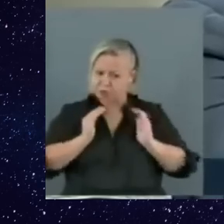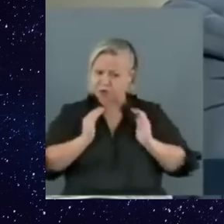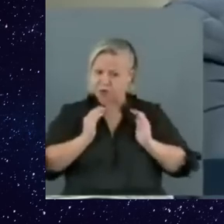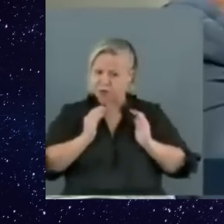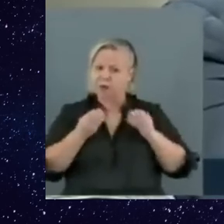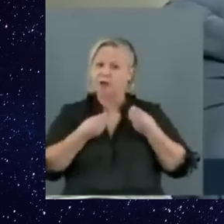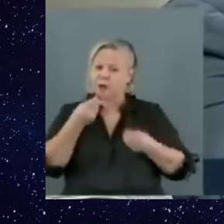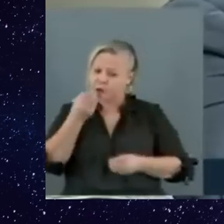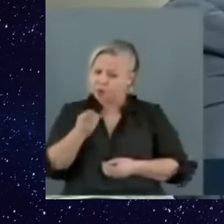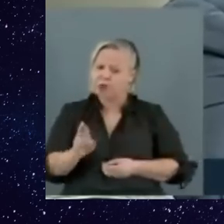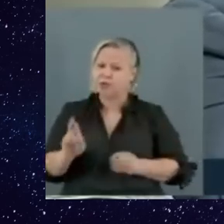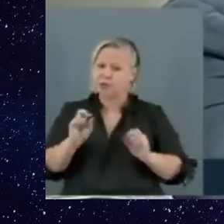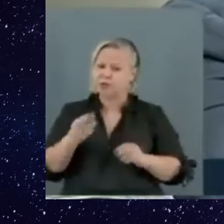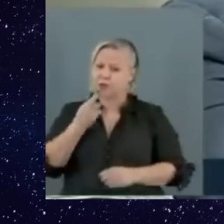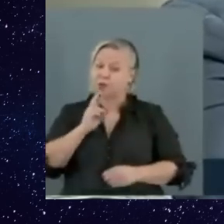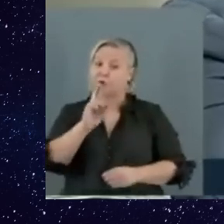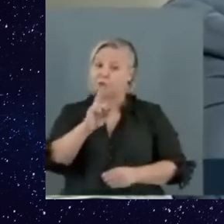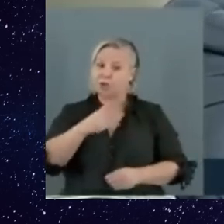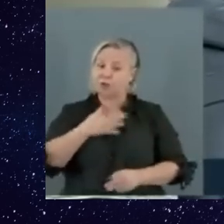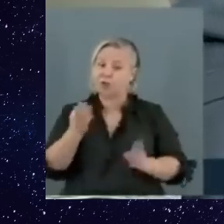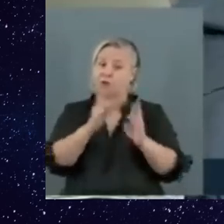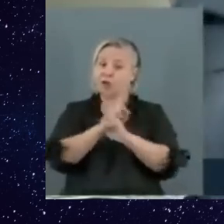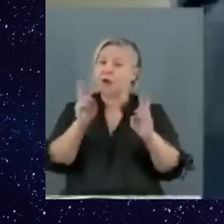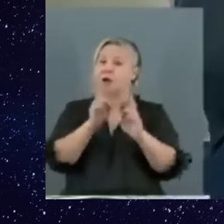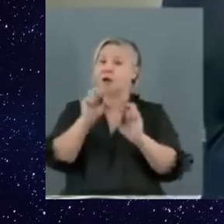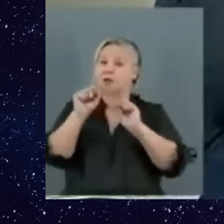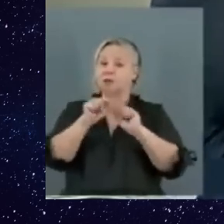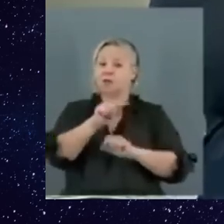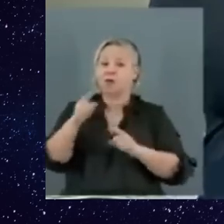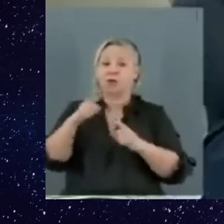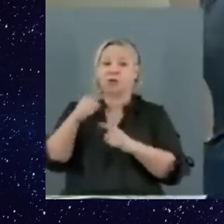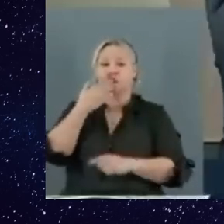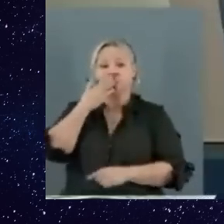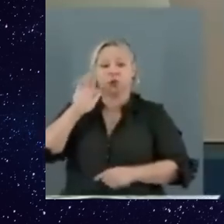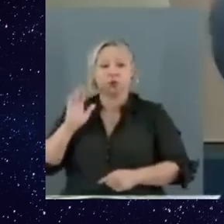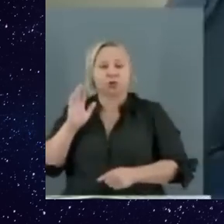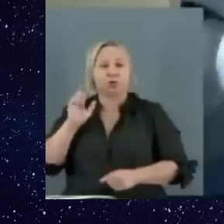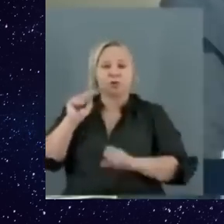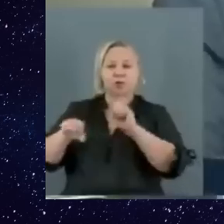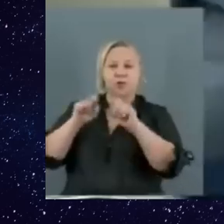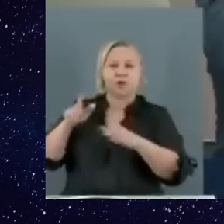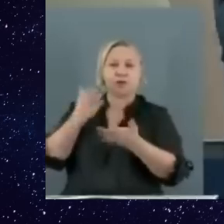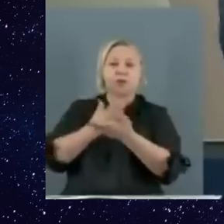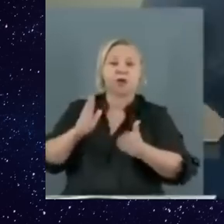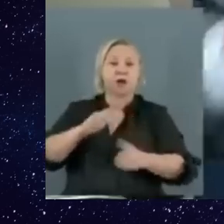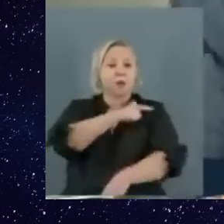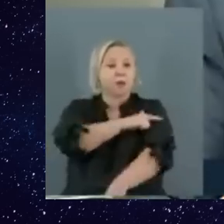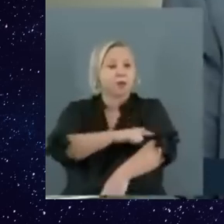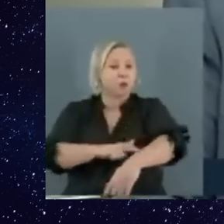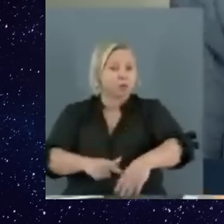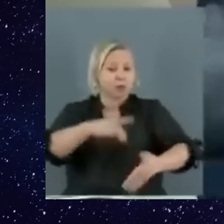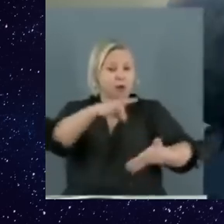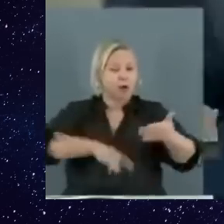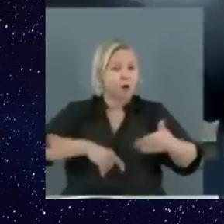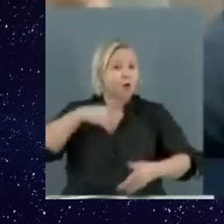minha resposta em relação a esse tipo de ofensa grave que quebra o decoro parlamentar, e eu conto com o senhor,